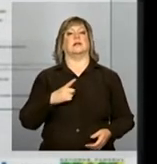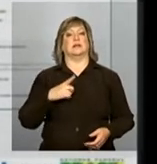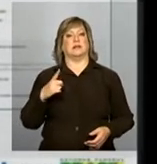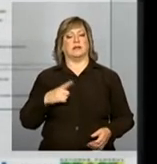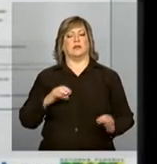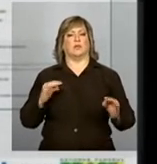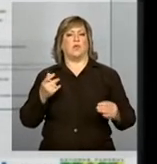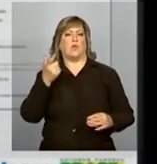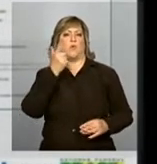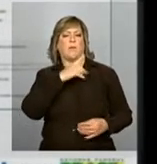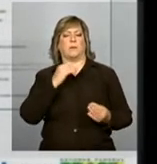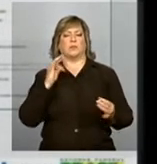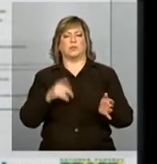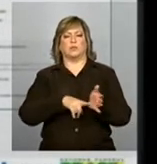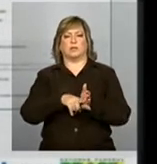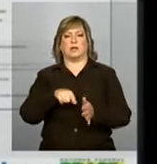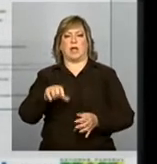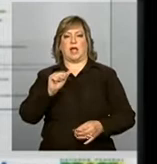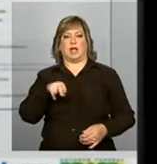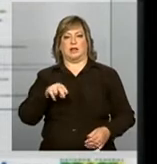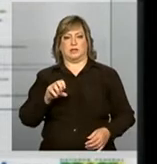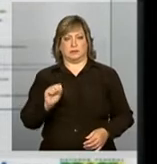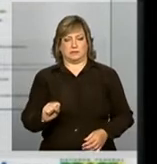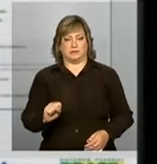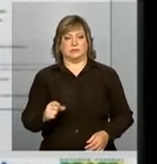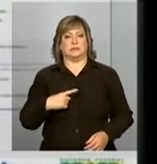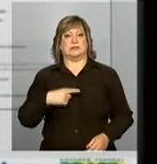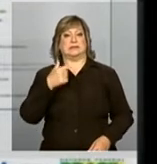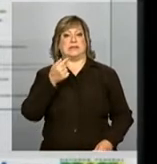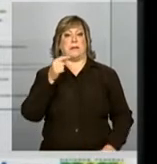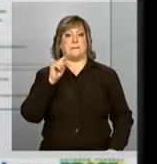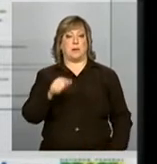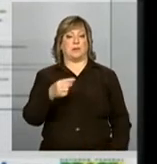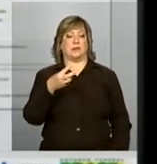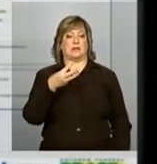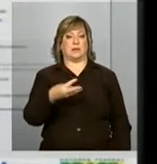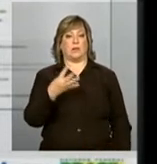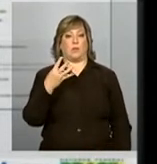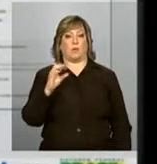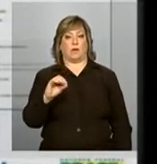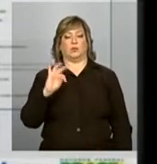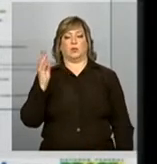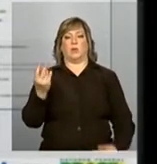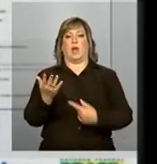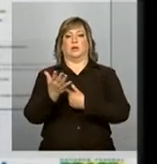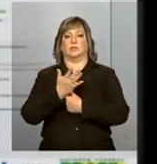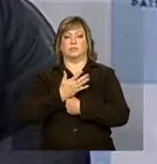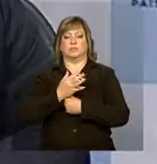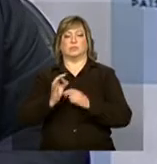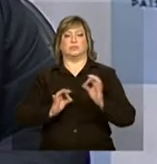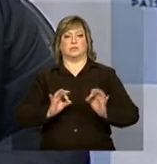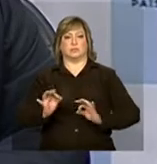as consultas realizadas pela agência. Nós tivemos 7.340 contribuições,